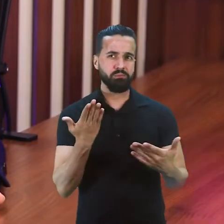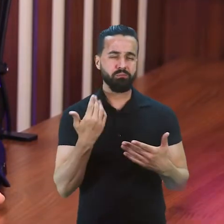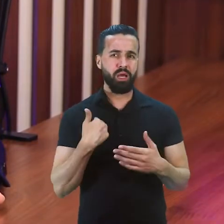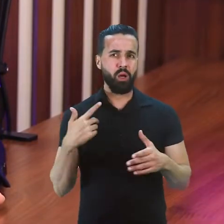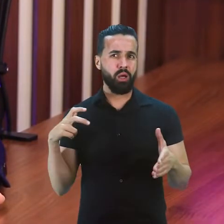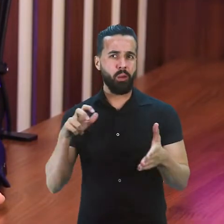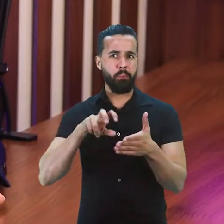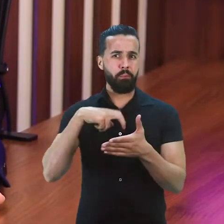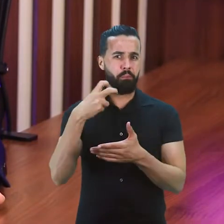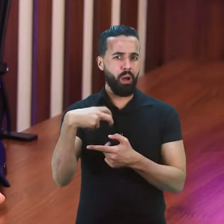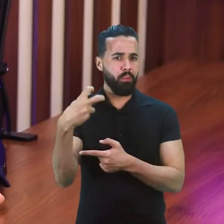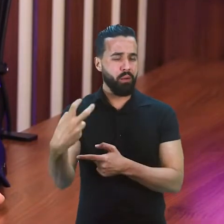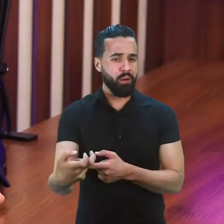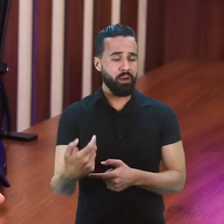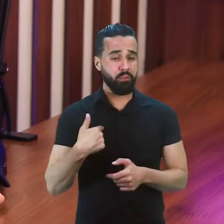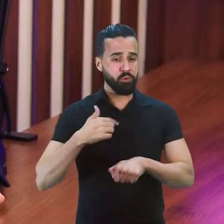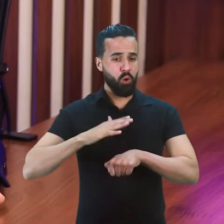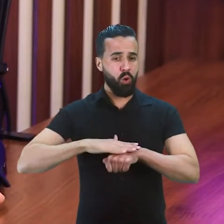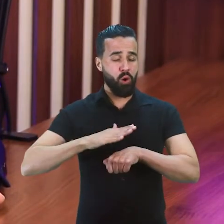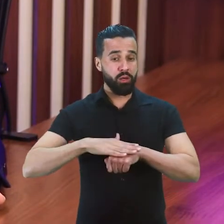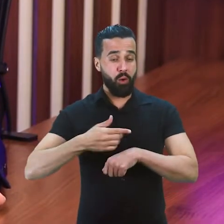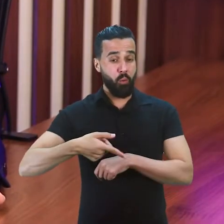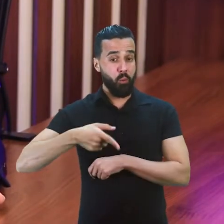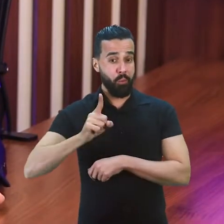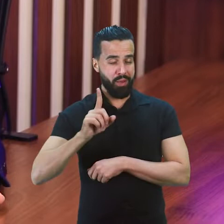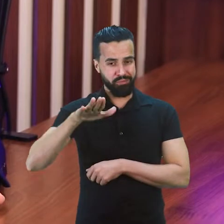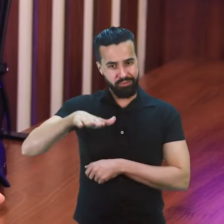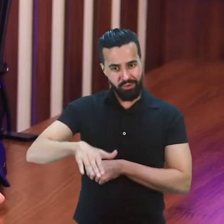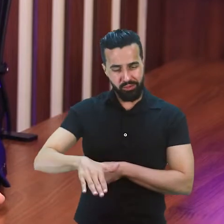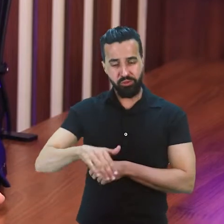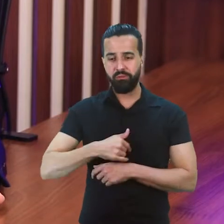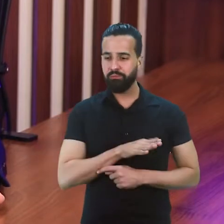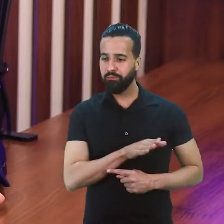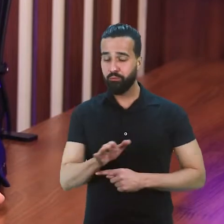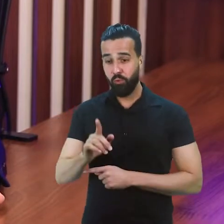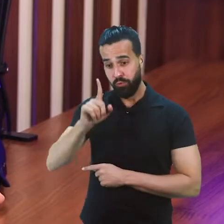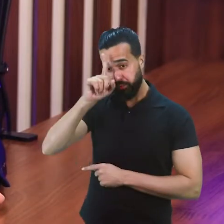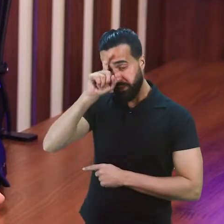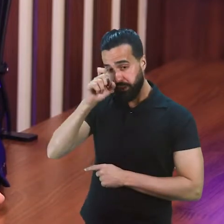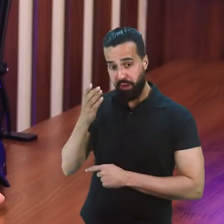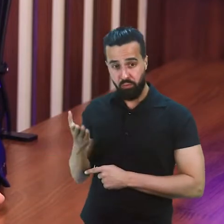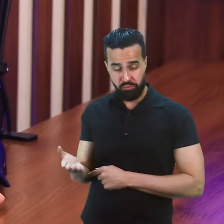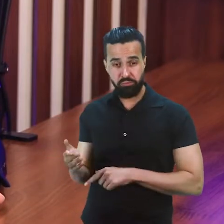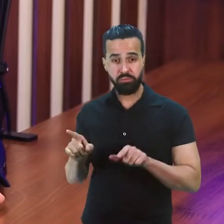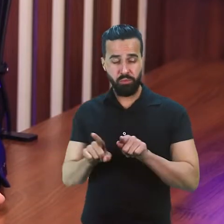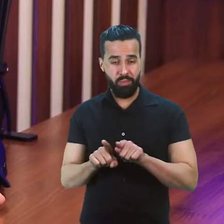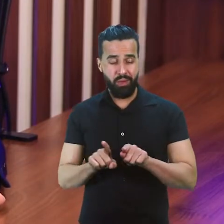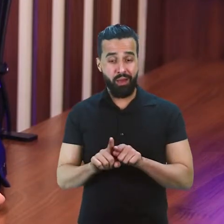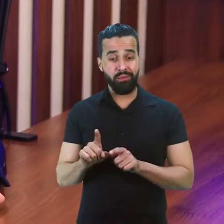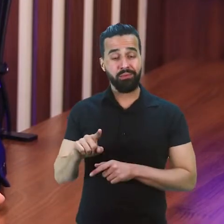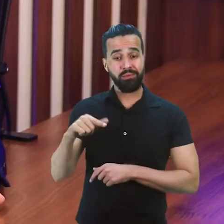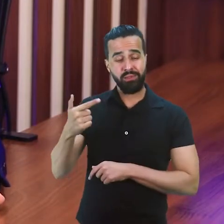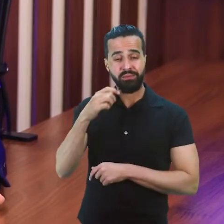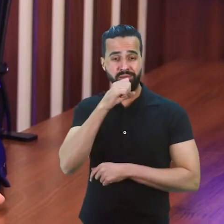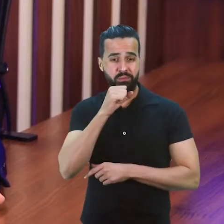tarde, finalzinho da tarde eu já estava aqui no neurológico, no sábado pela manhã já fui para a cirurgia, fazer a